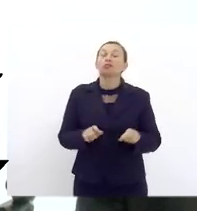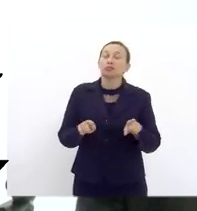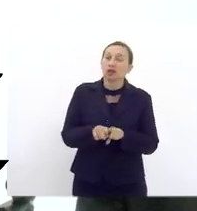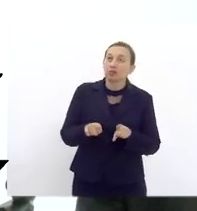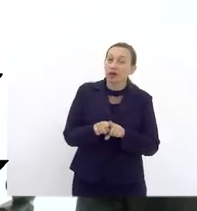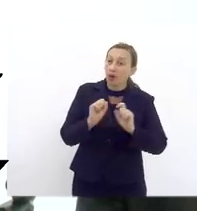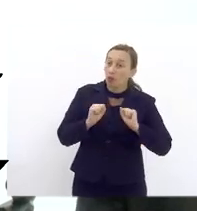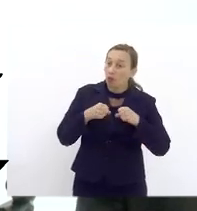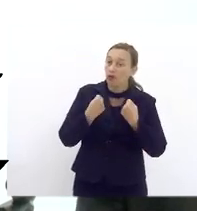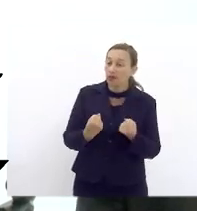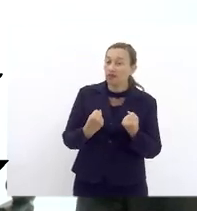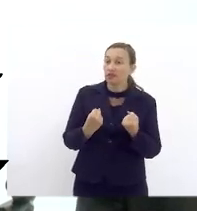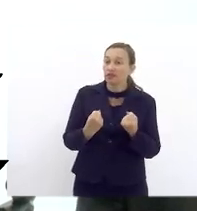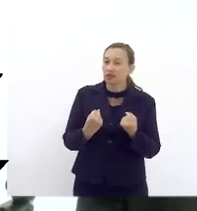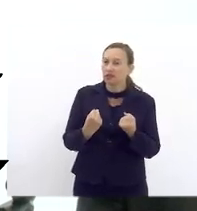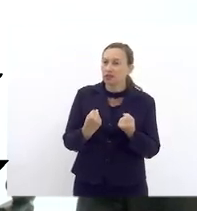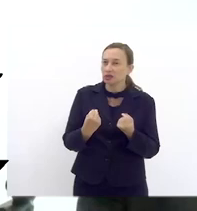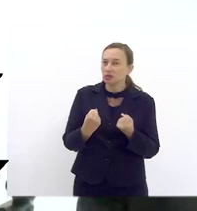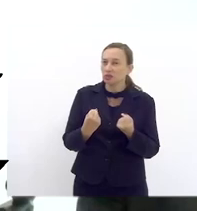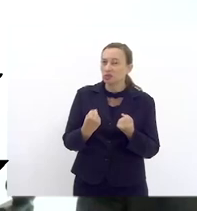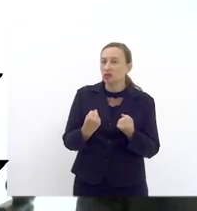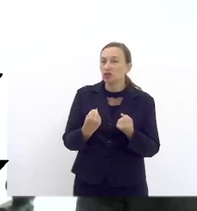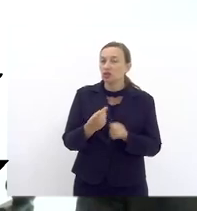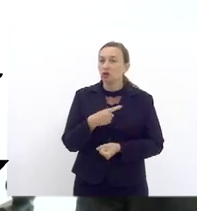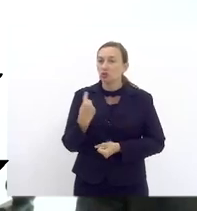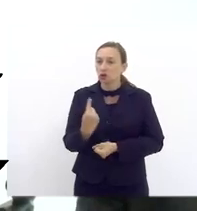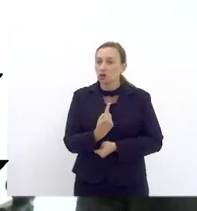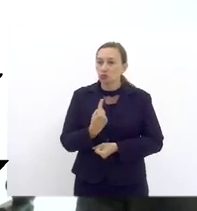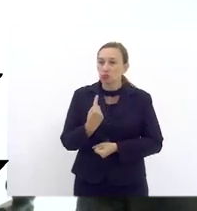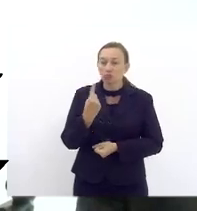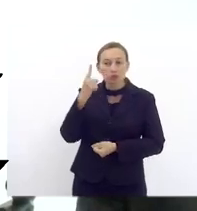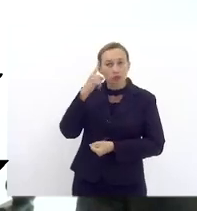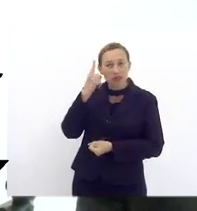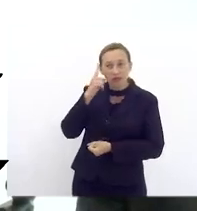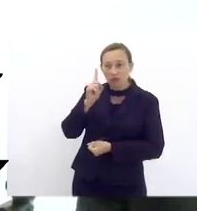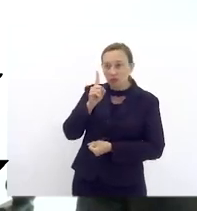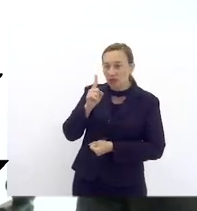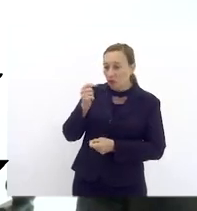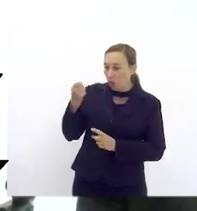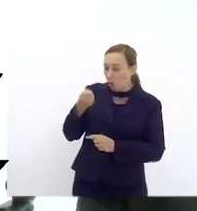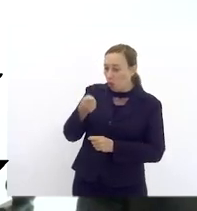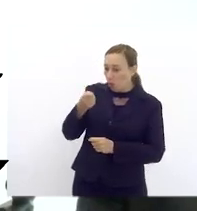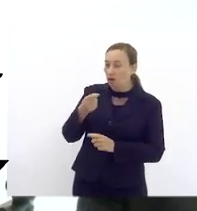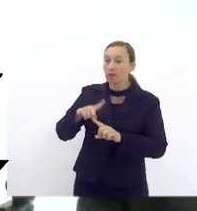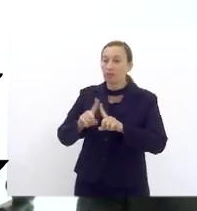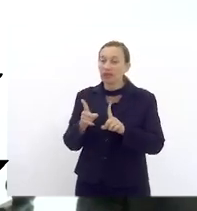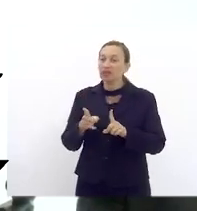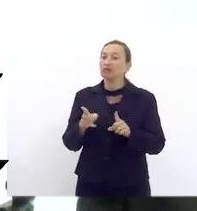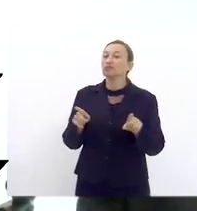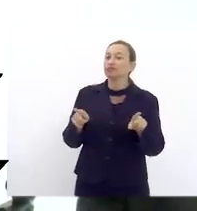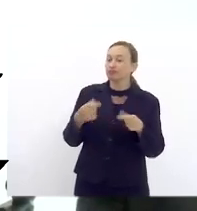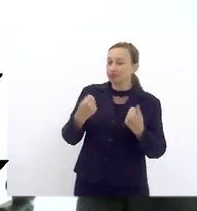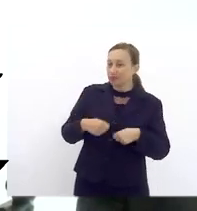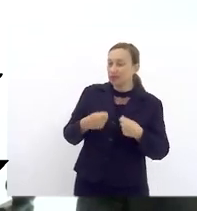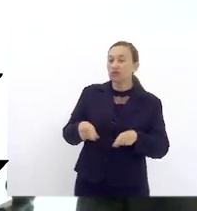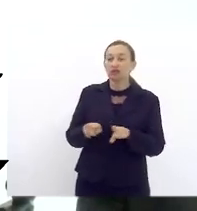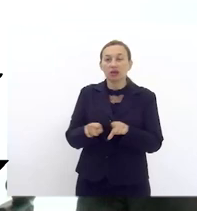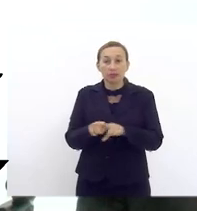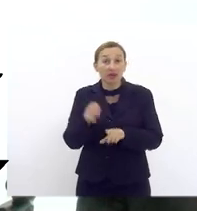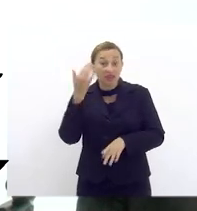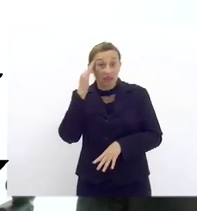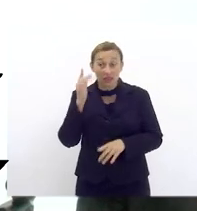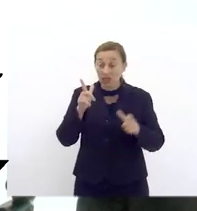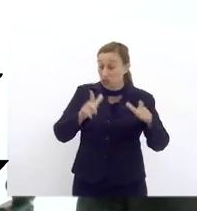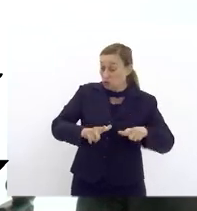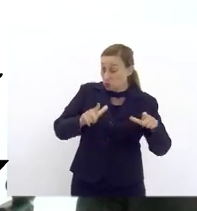defender levando em consideração que nossa lógica não é a lógica da repressão mas é preciso também entender que